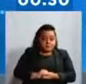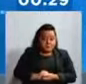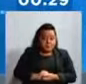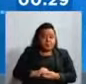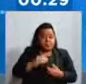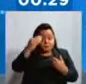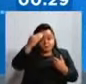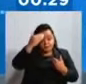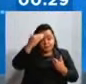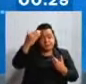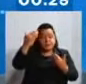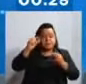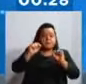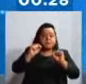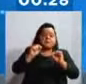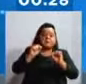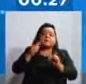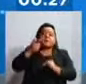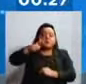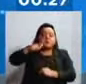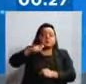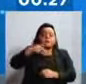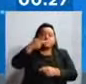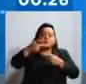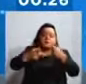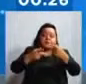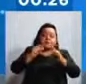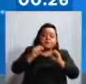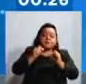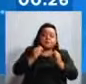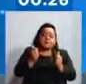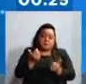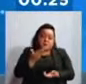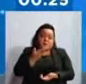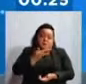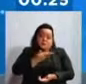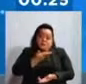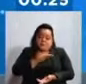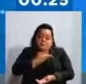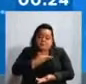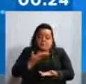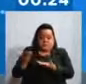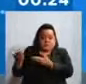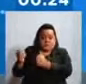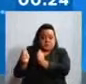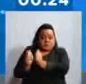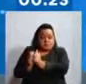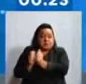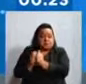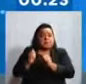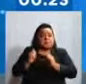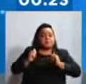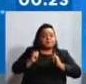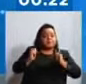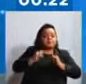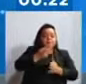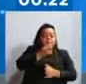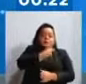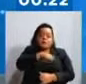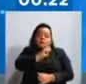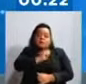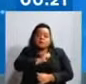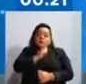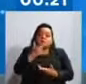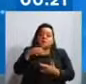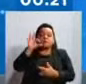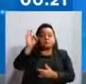Obrigado. Quero reafirmar aqui o que o meu companheiro aqui falou em renúncia fiscal devido aos descontos que